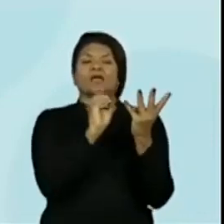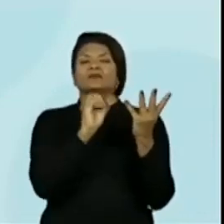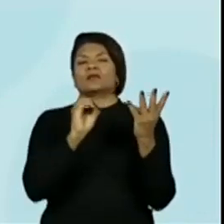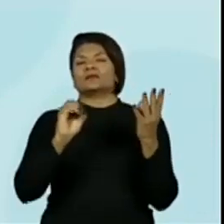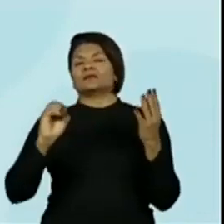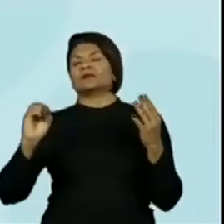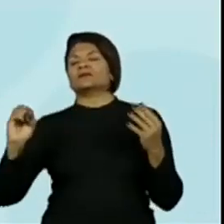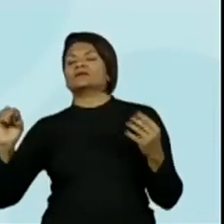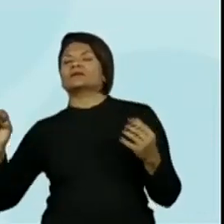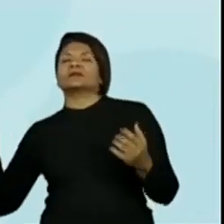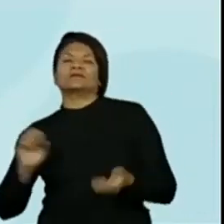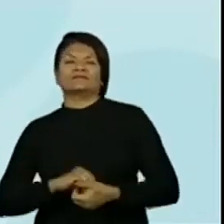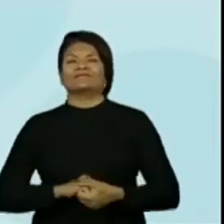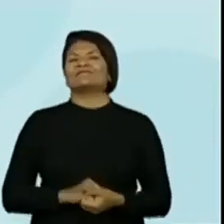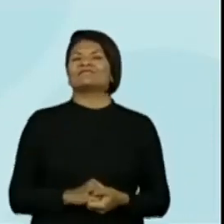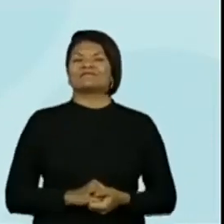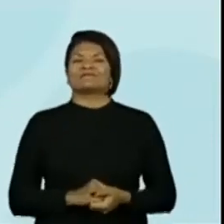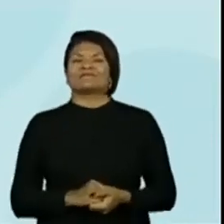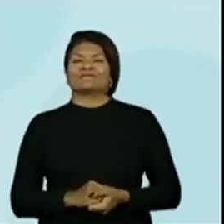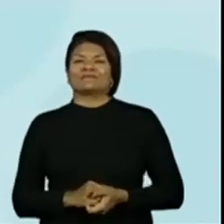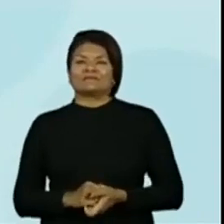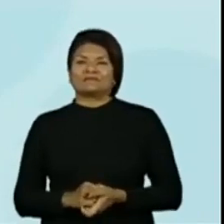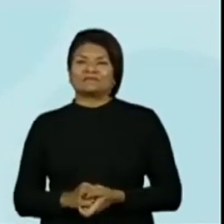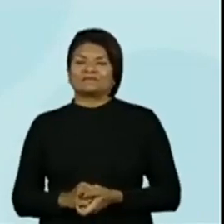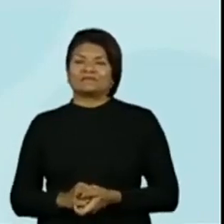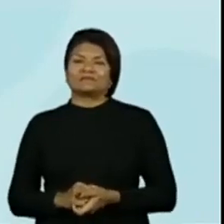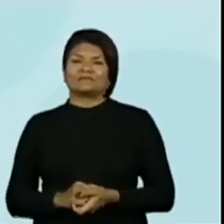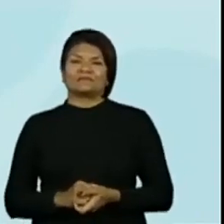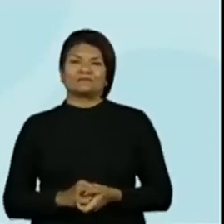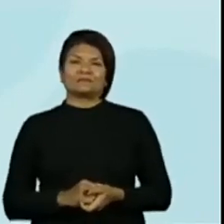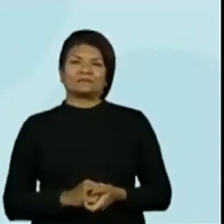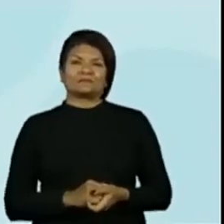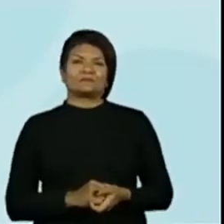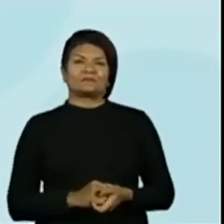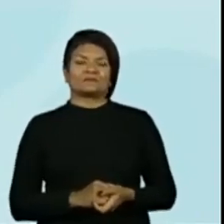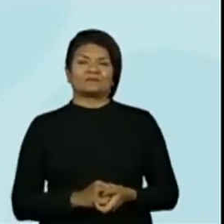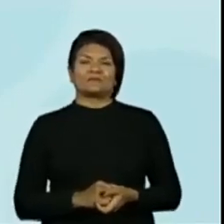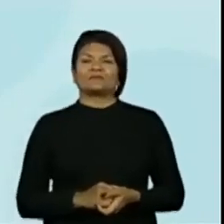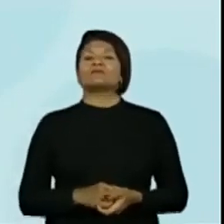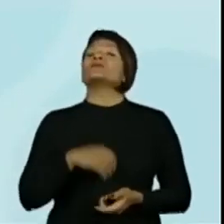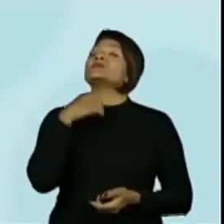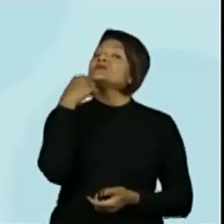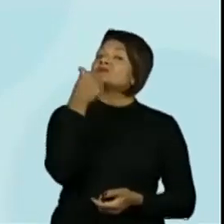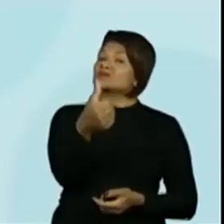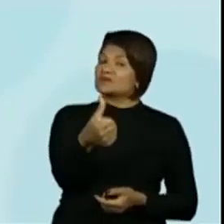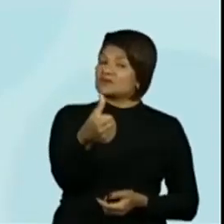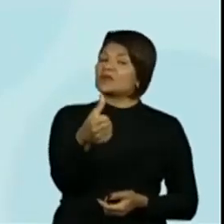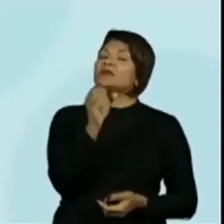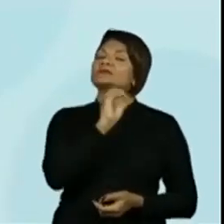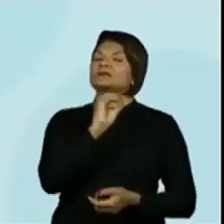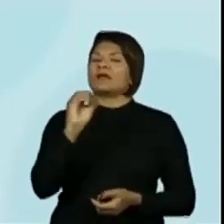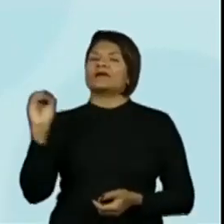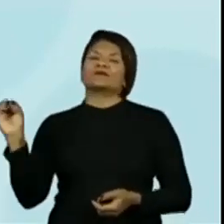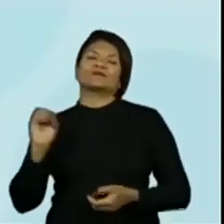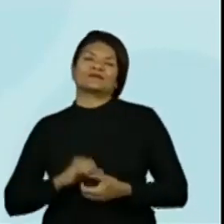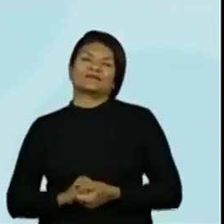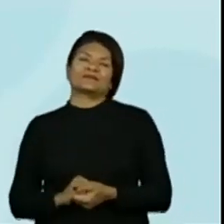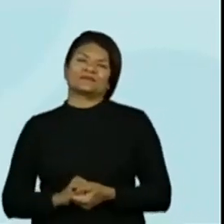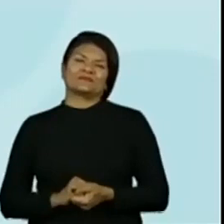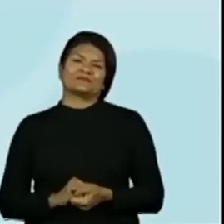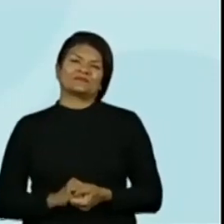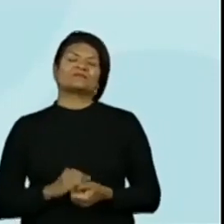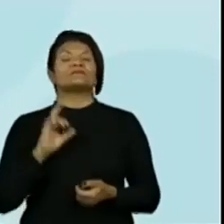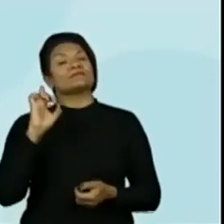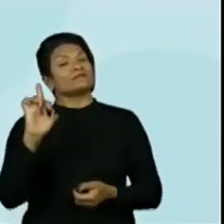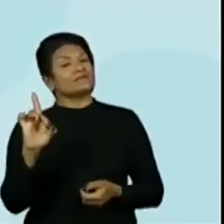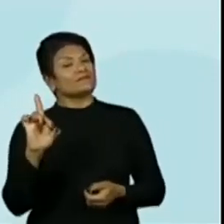zeros, olha, 1, 2, 3, 4, 5, 6. Portanto, a resposta